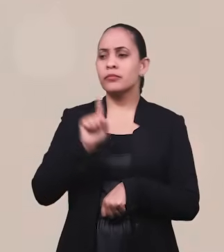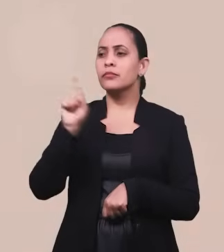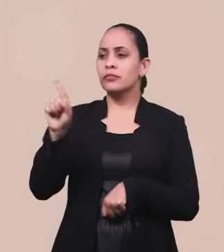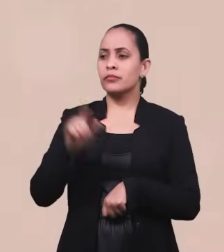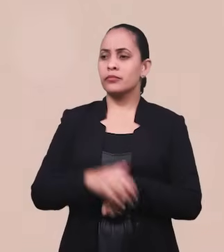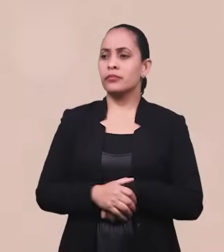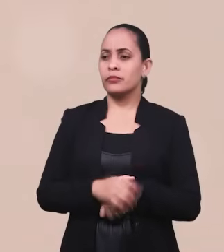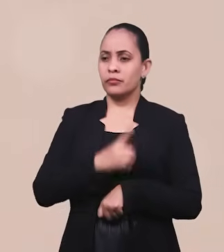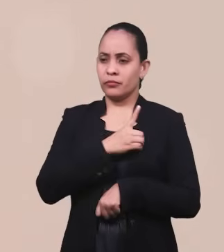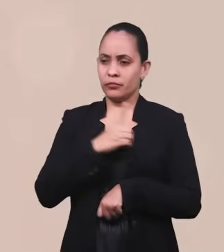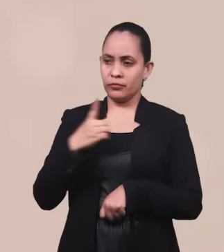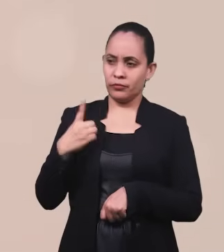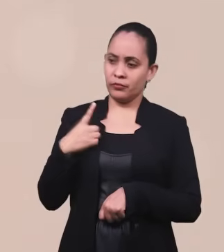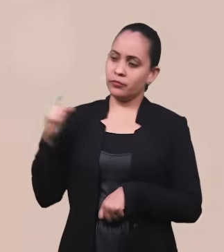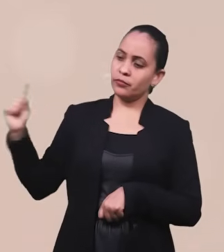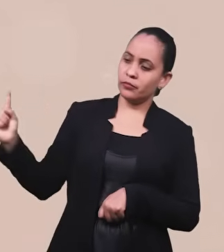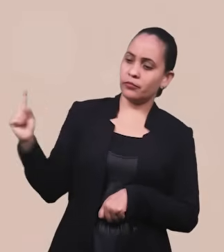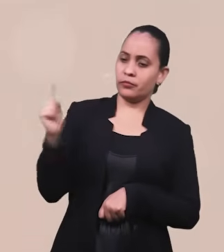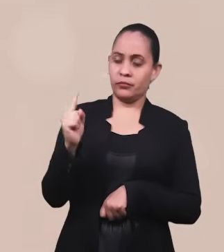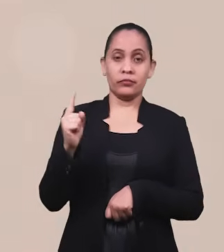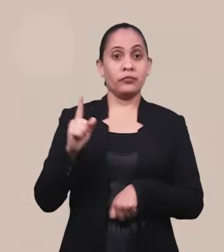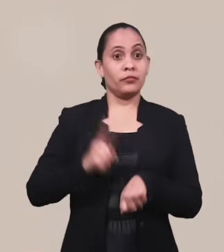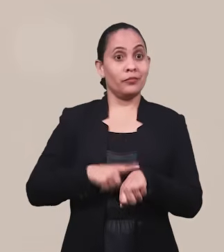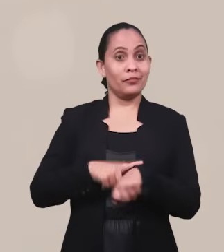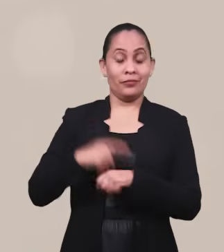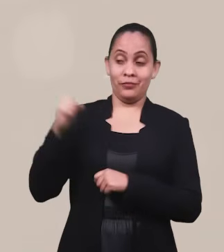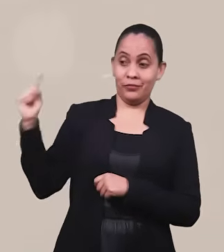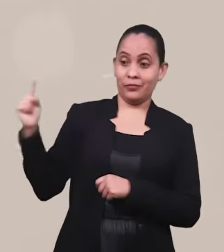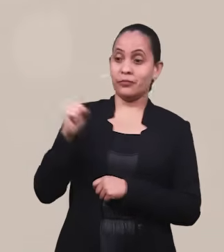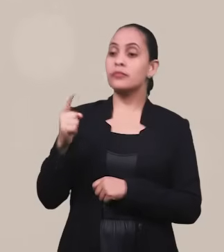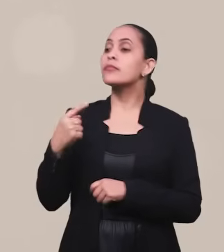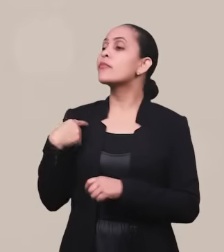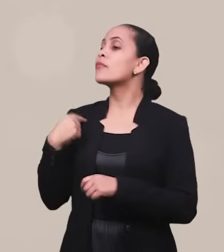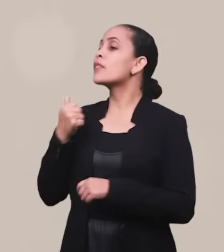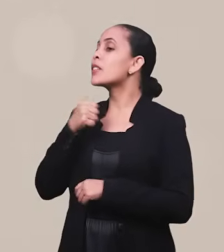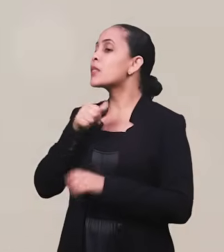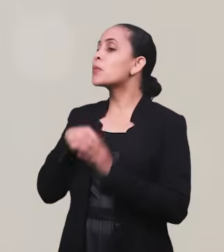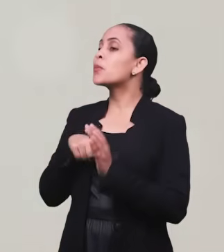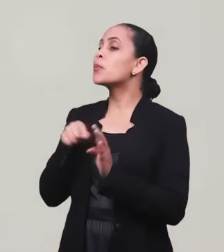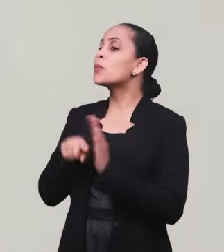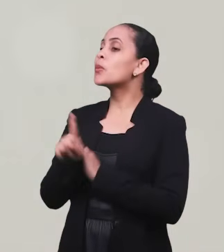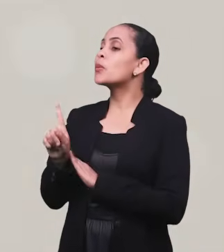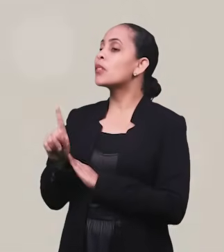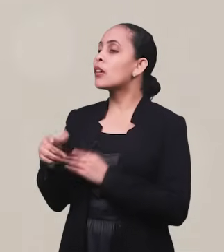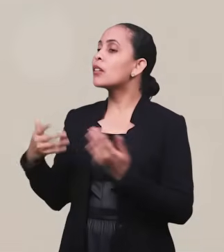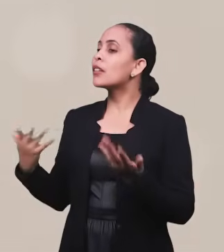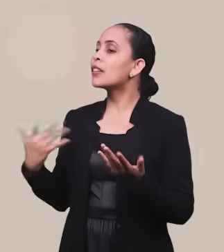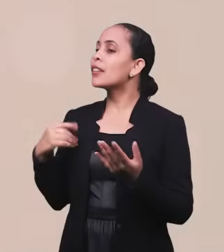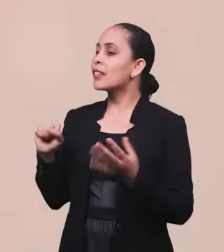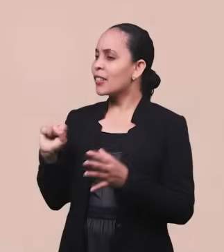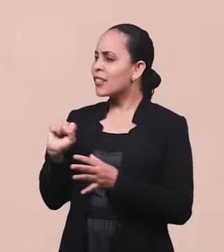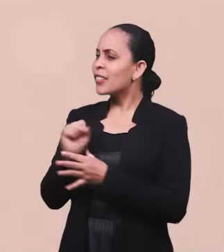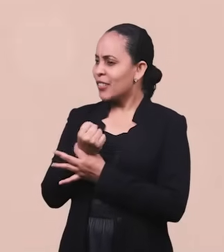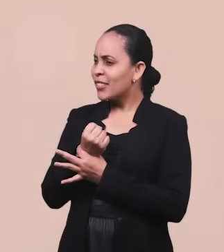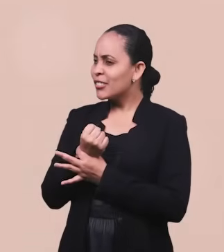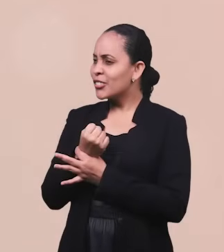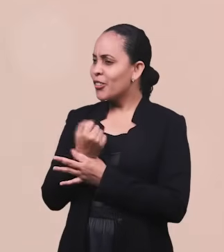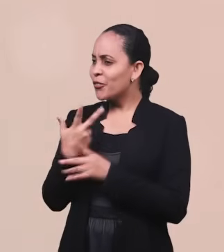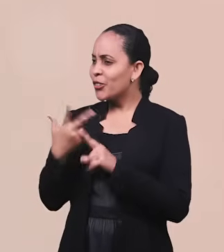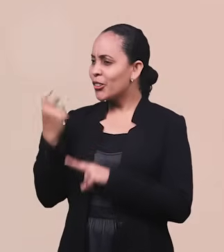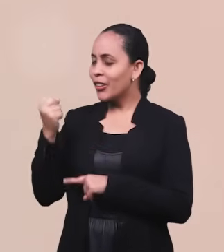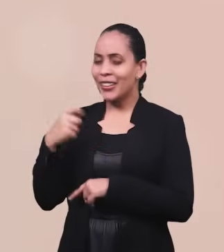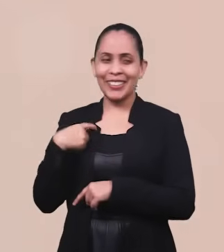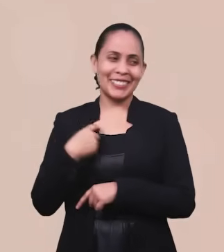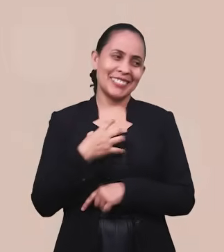aquele diácono chegar. Quando ele chegou, as irmãs, e aí? Garantiu a vitória? E ele